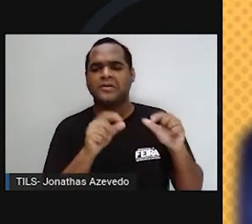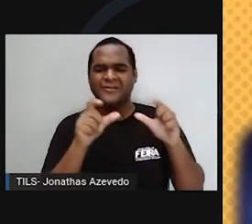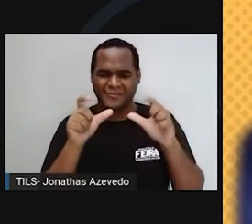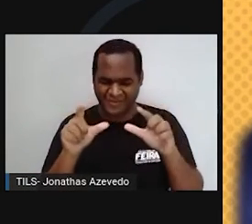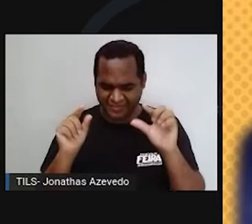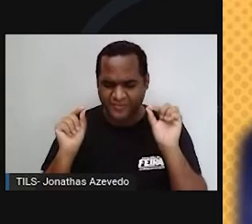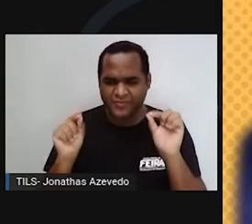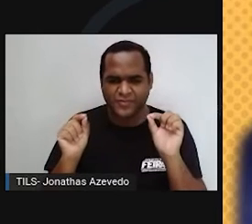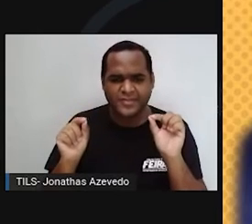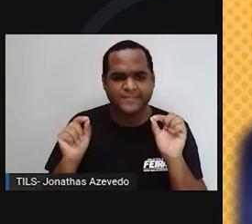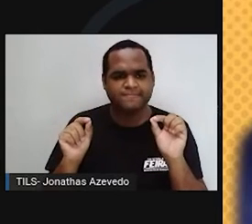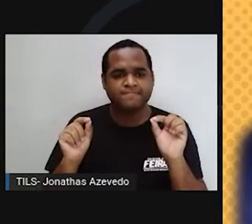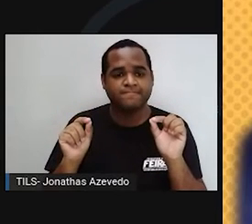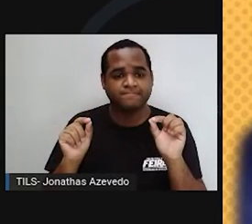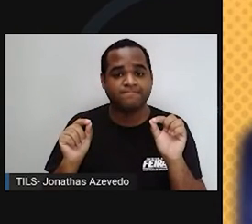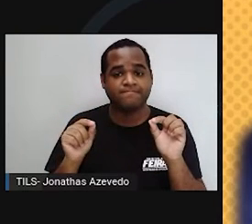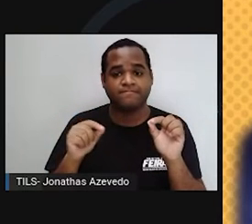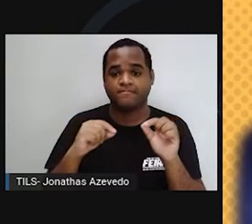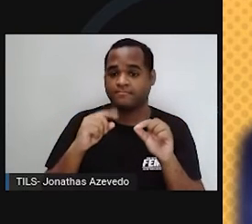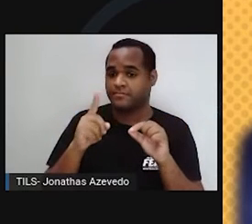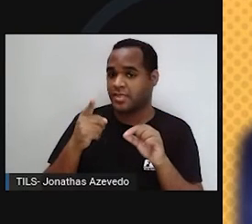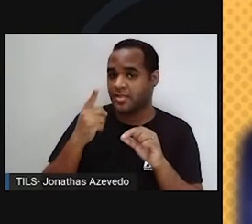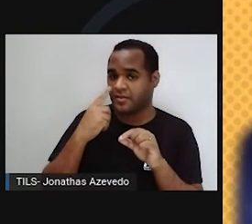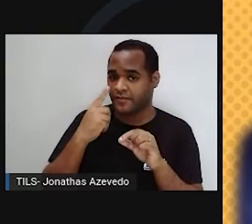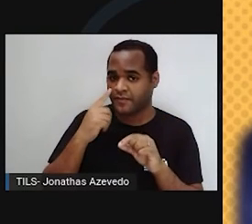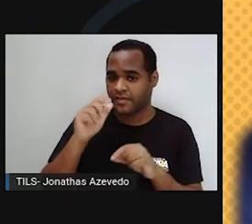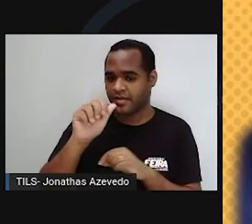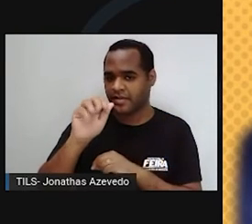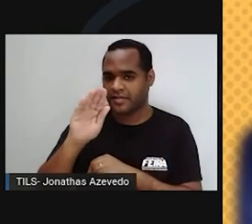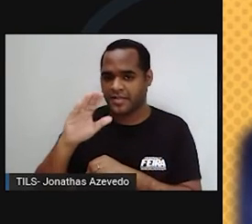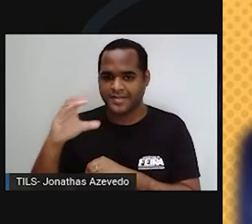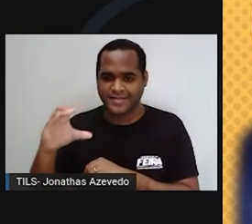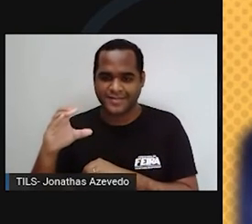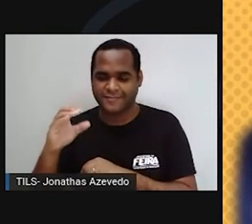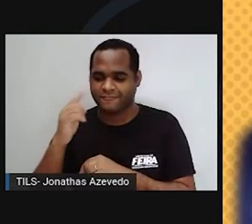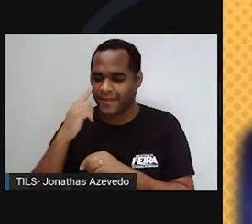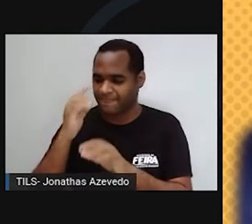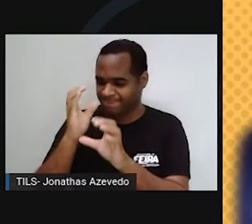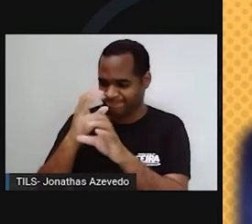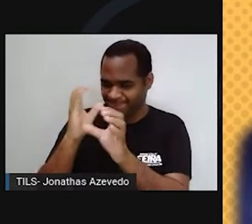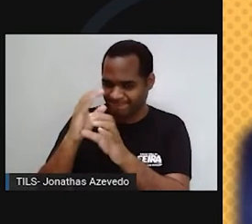afinal. Nos vemos no próximo ABC da Astronomia.